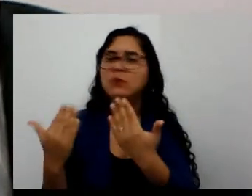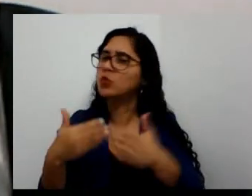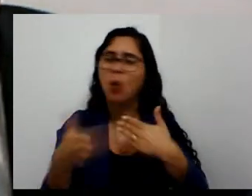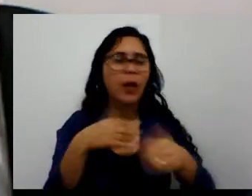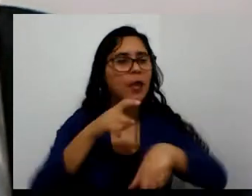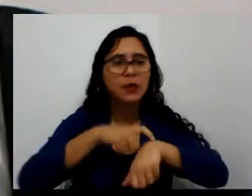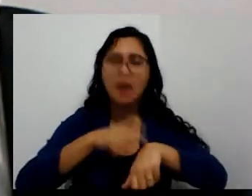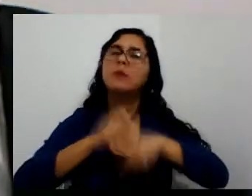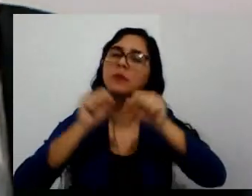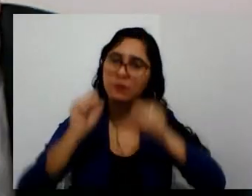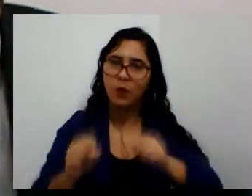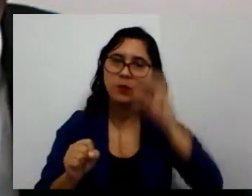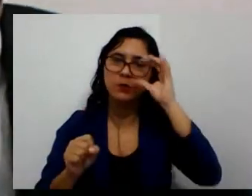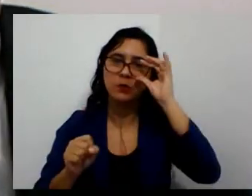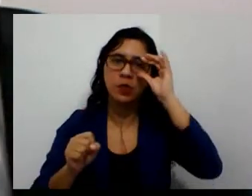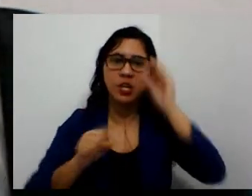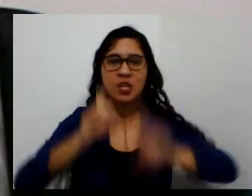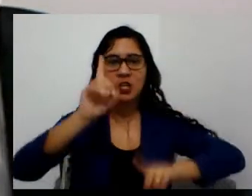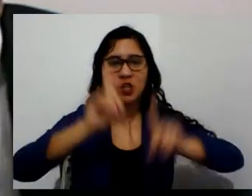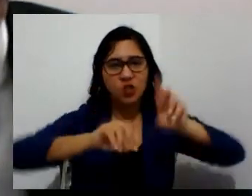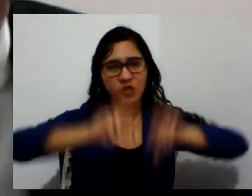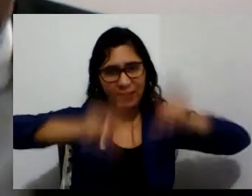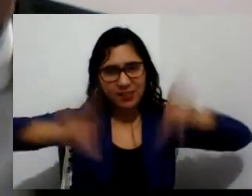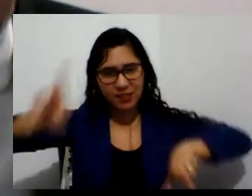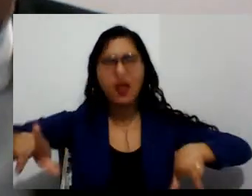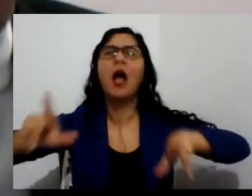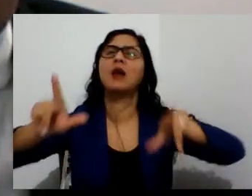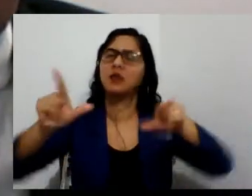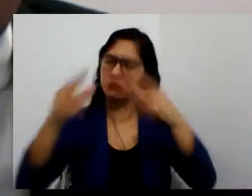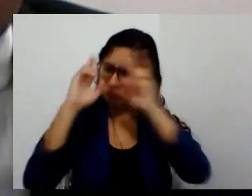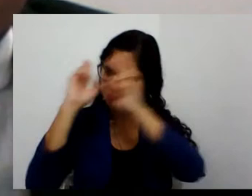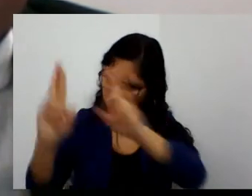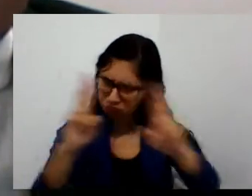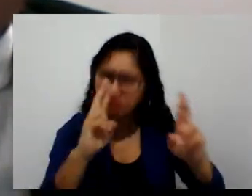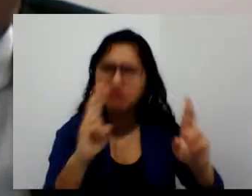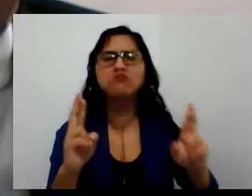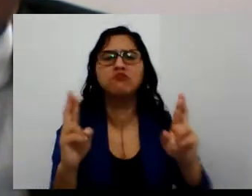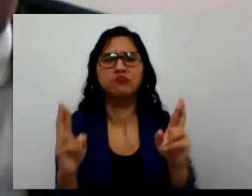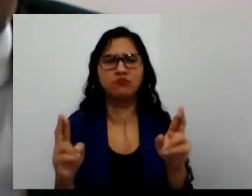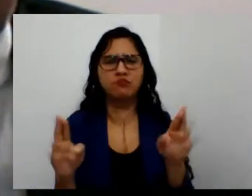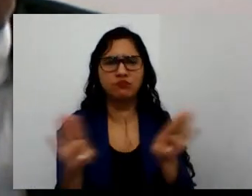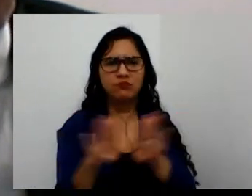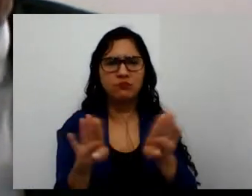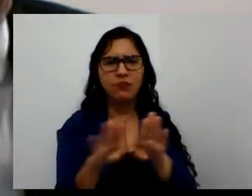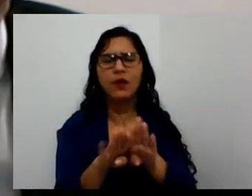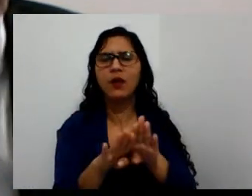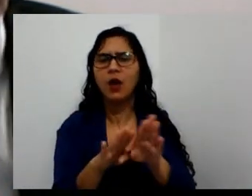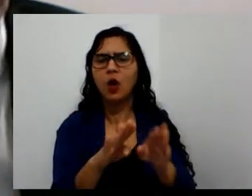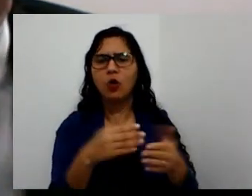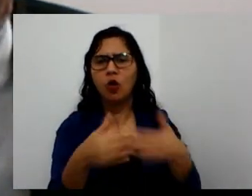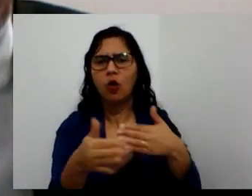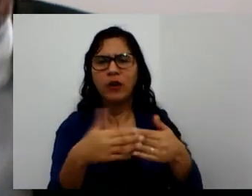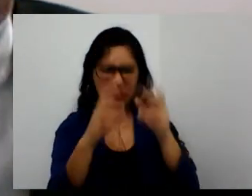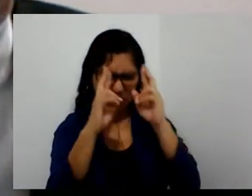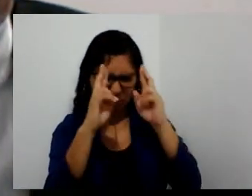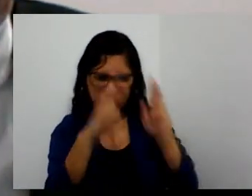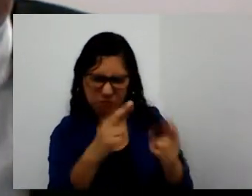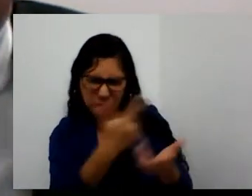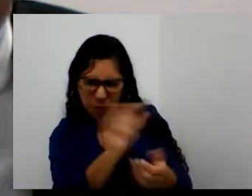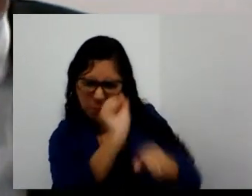situações, respeitar a diversidade, a pluralidade, lutar contra qualquer forma de